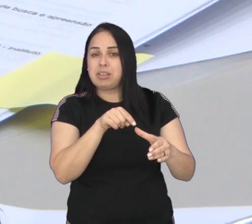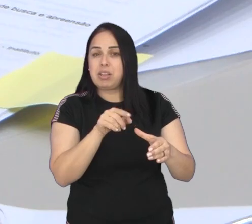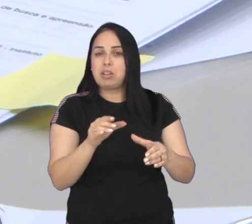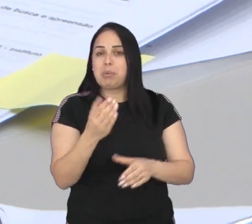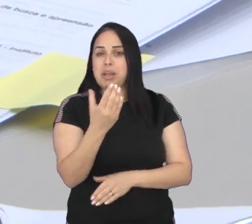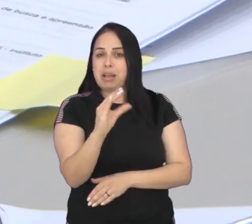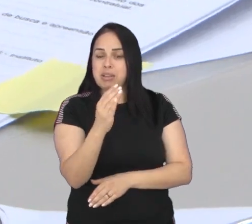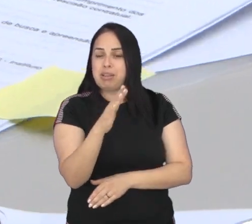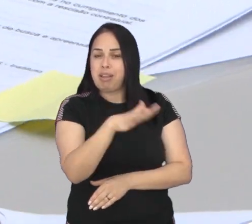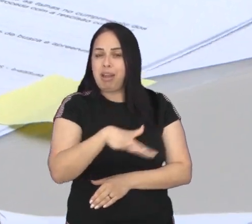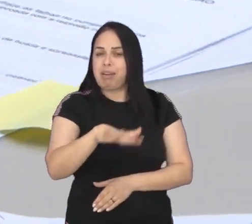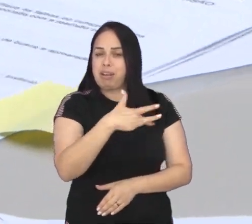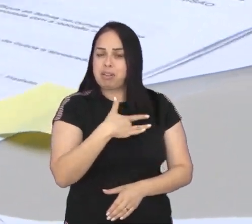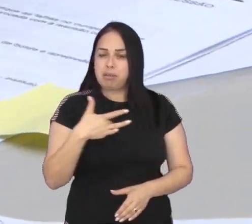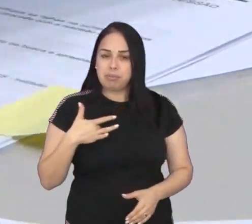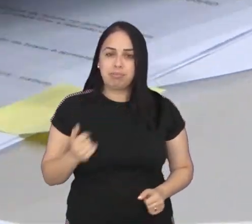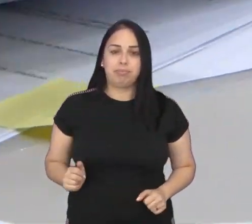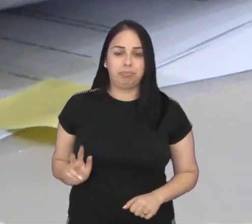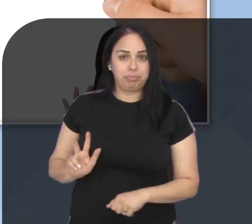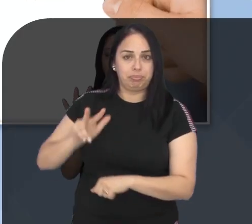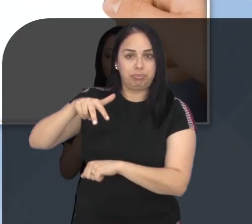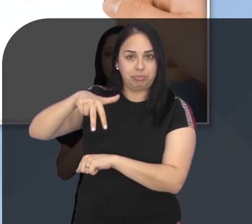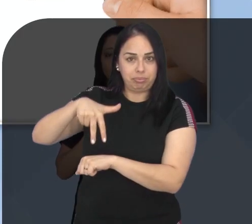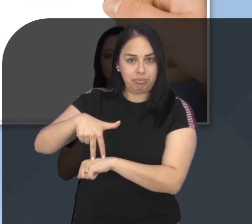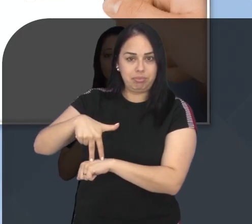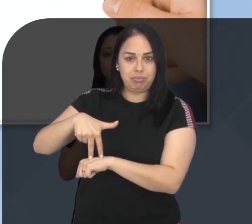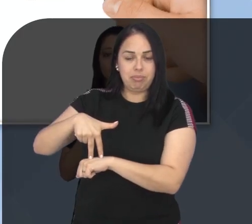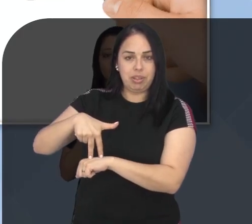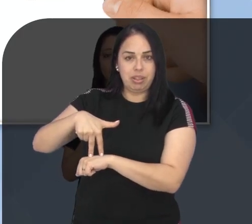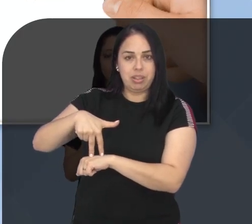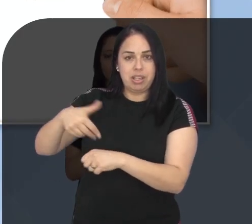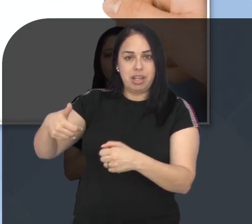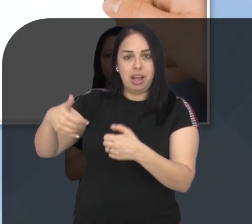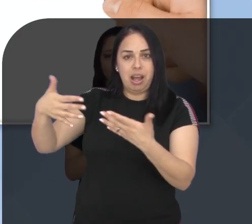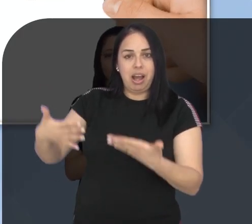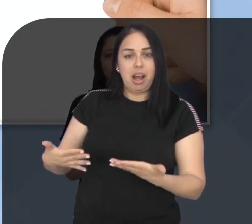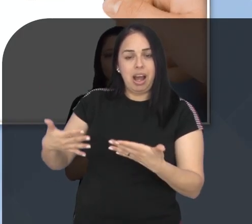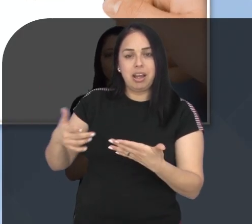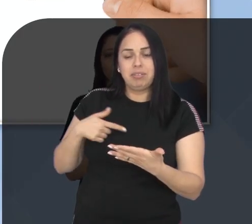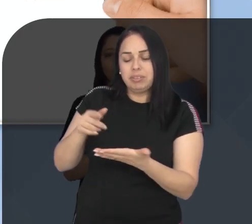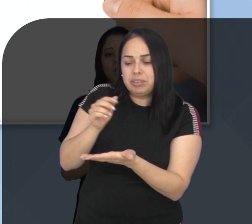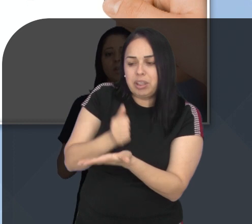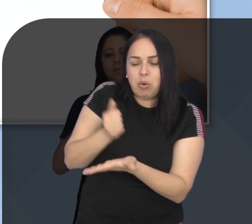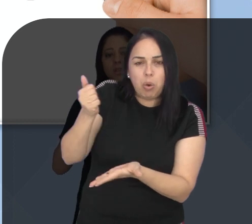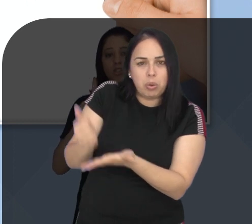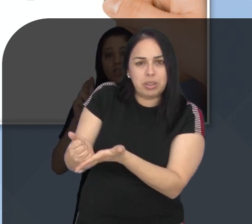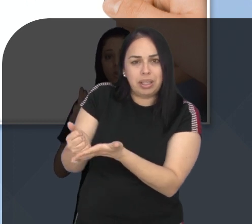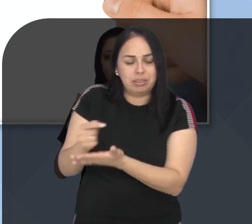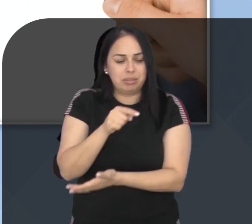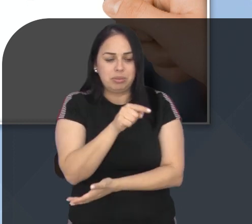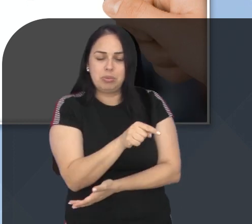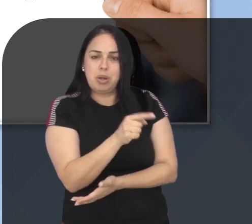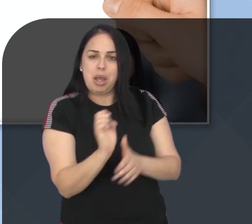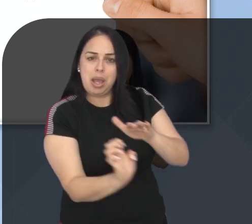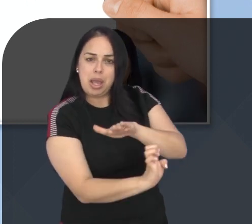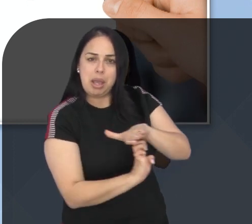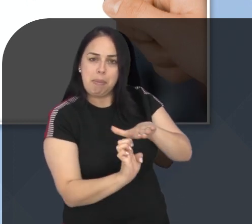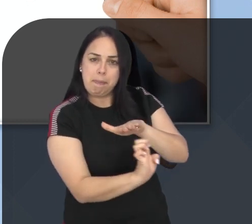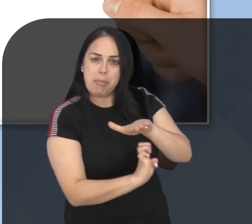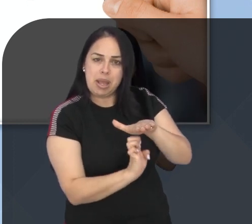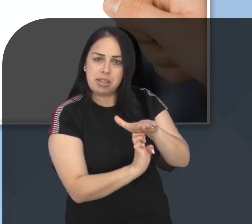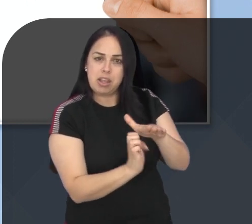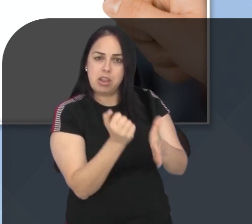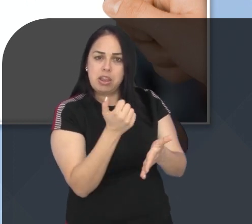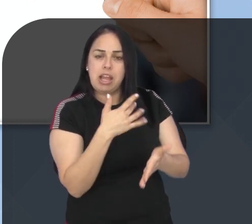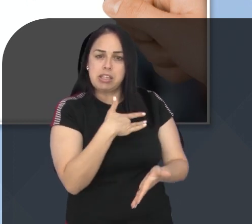Instituto Nacional de Ciência da Saúde. Na tribuna, a rescisão do contrato da Prefeitura com o